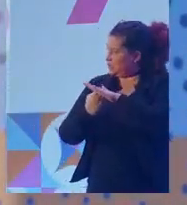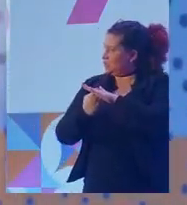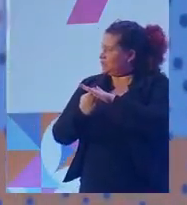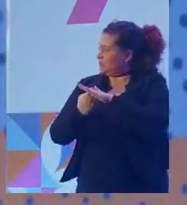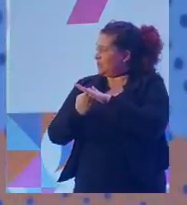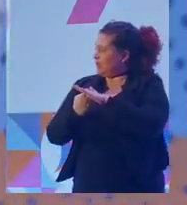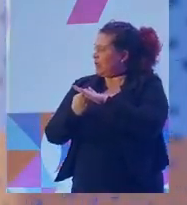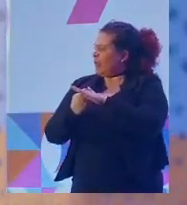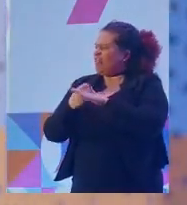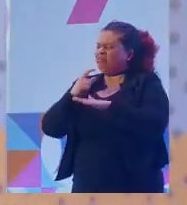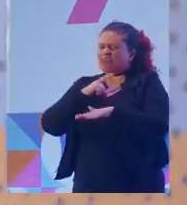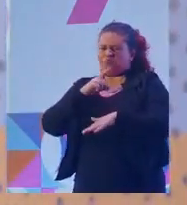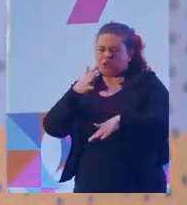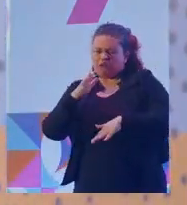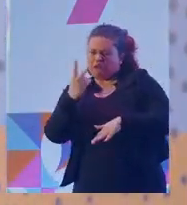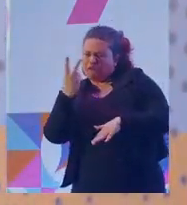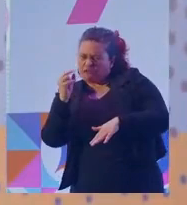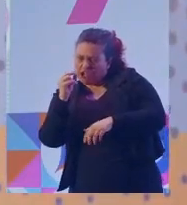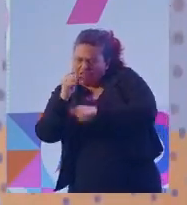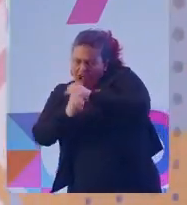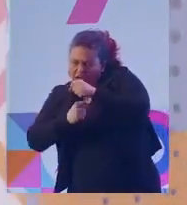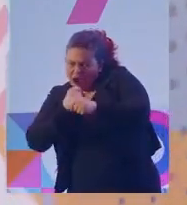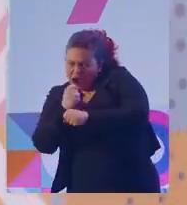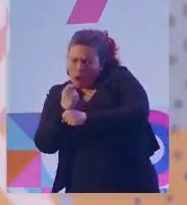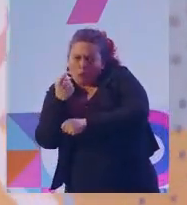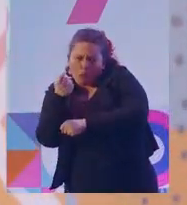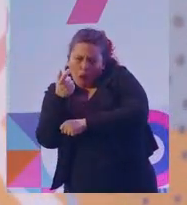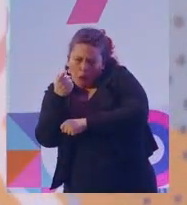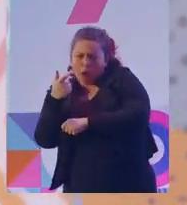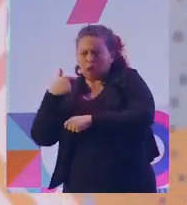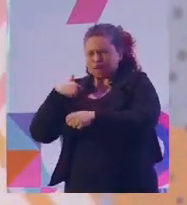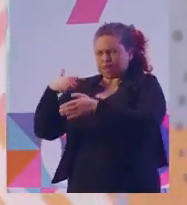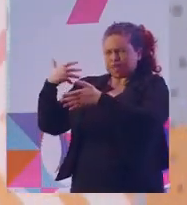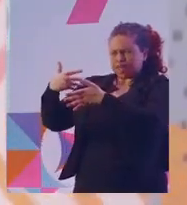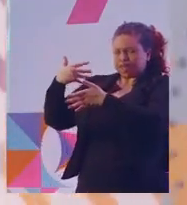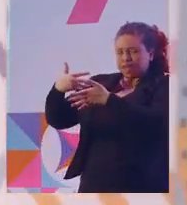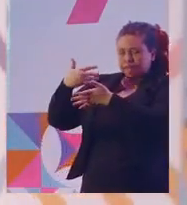Faz 20 anos, um pouco mais disso, trabalhando